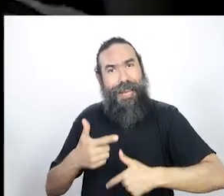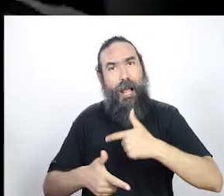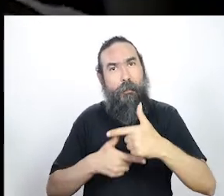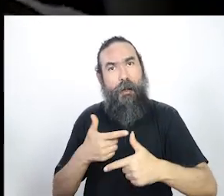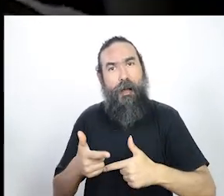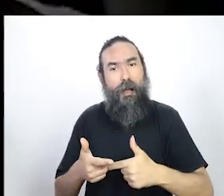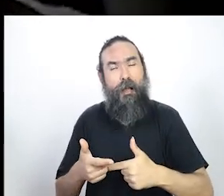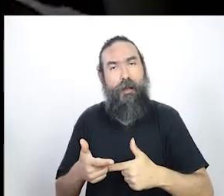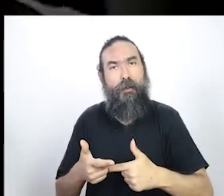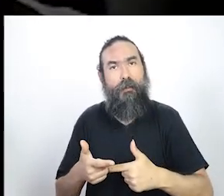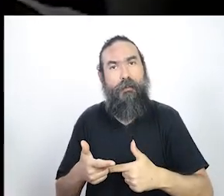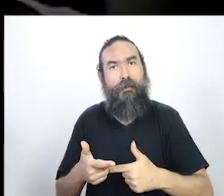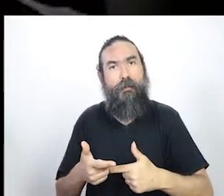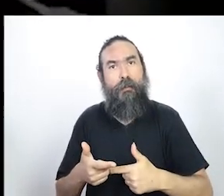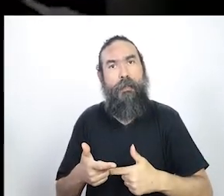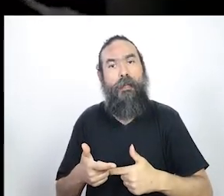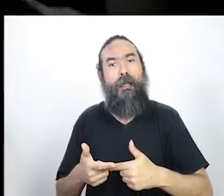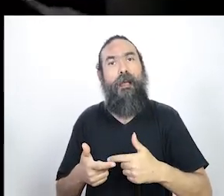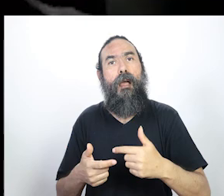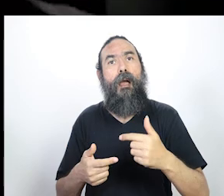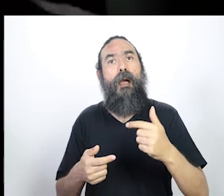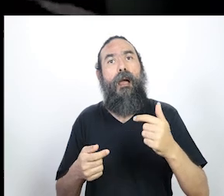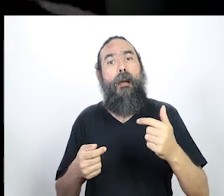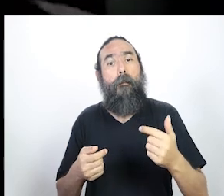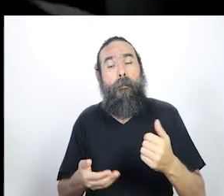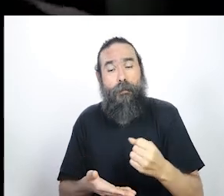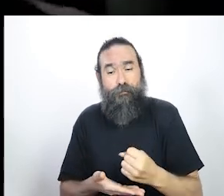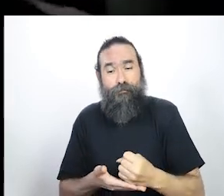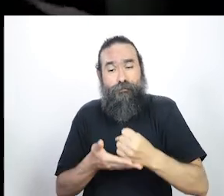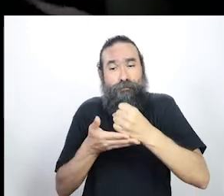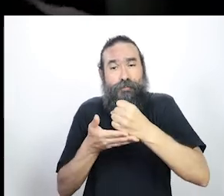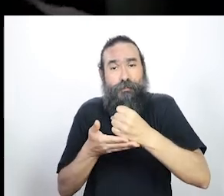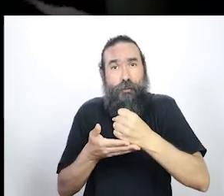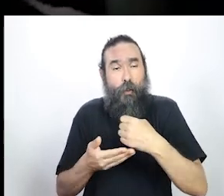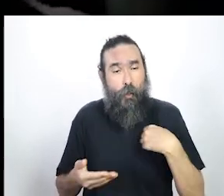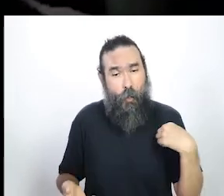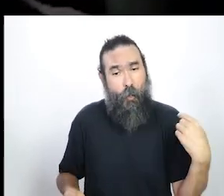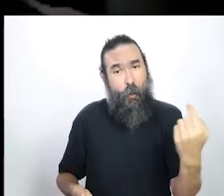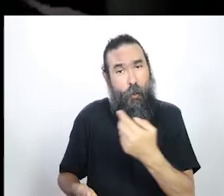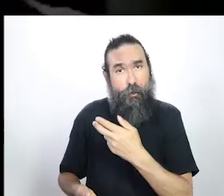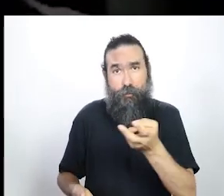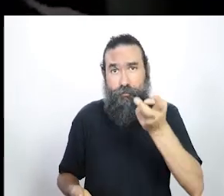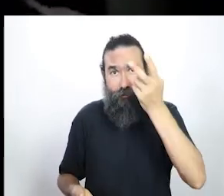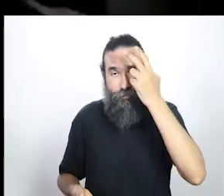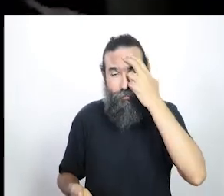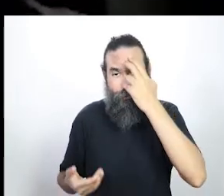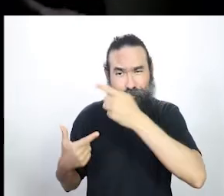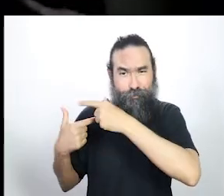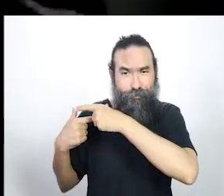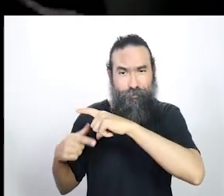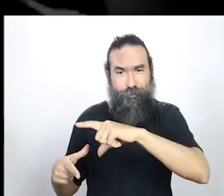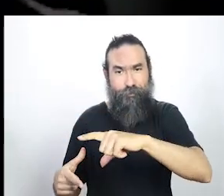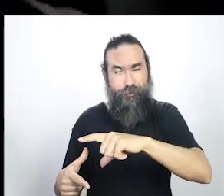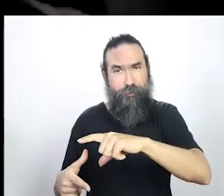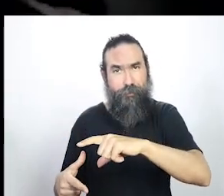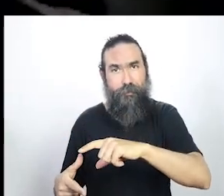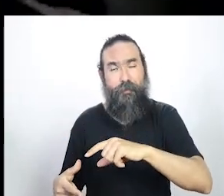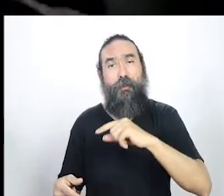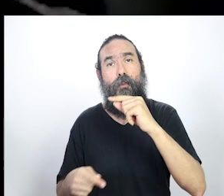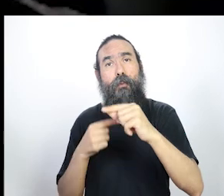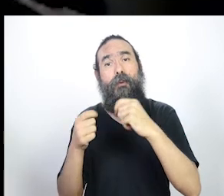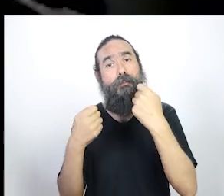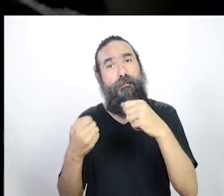esse trabalho voltado para um fortalecimento histórico também, né, da nossa cultura,